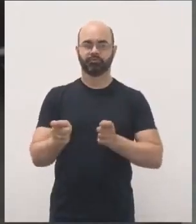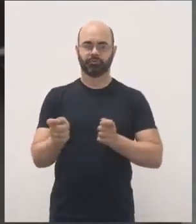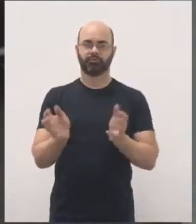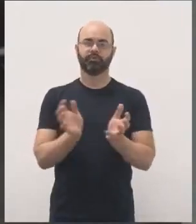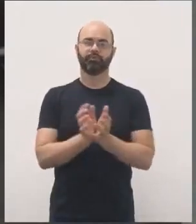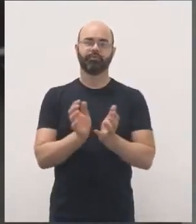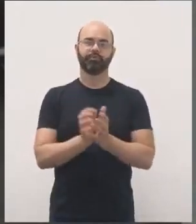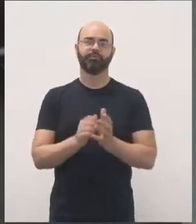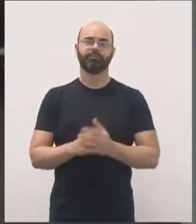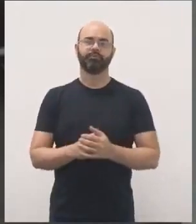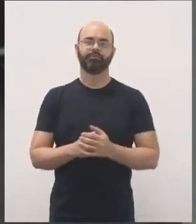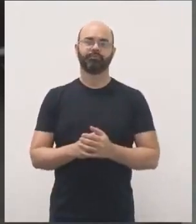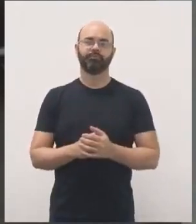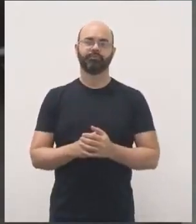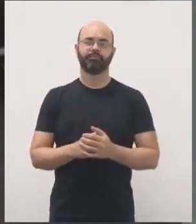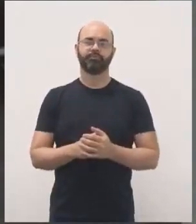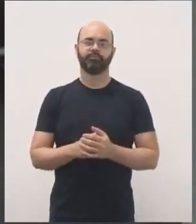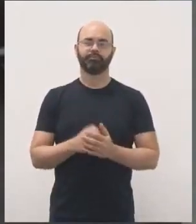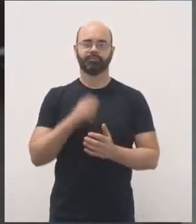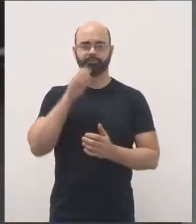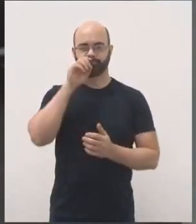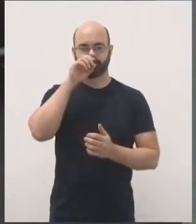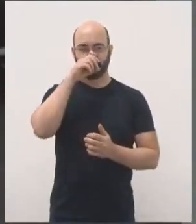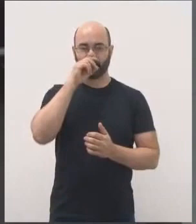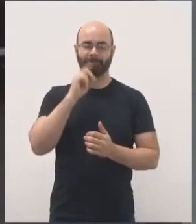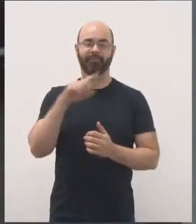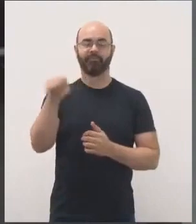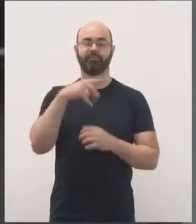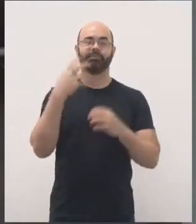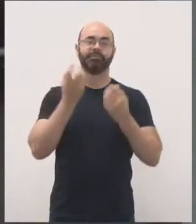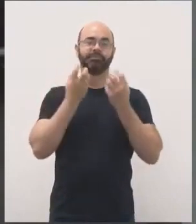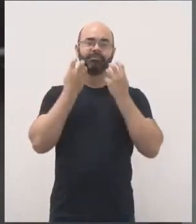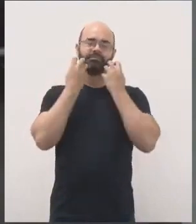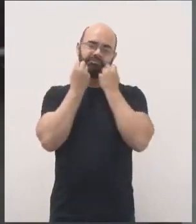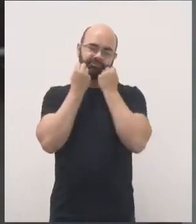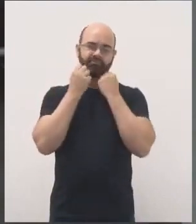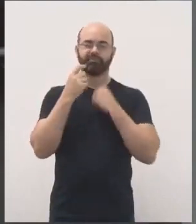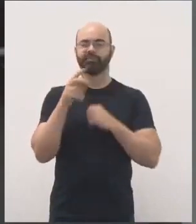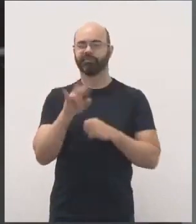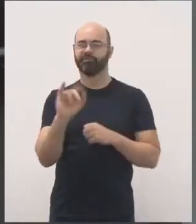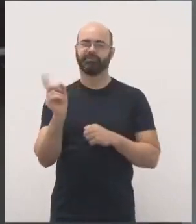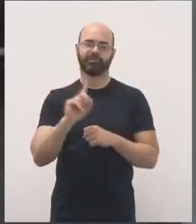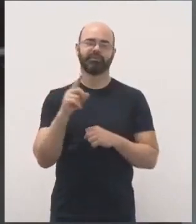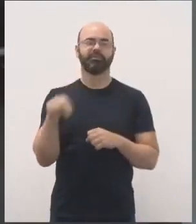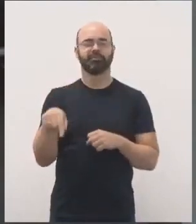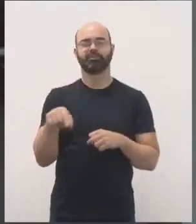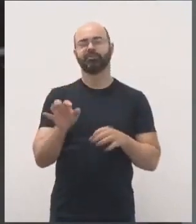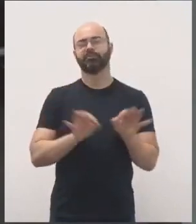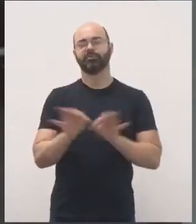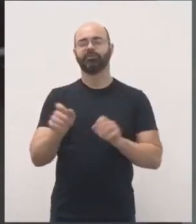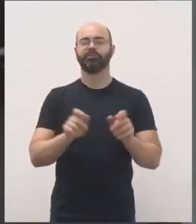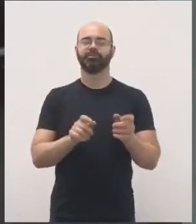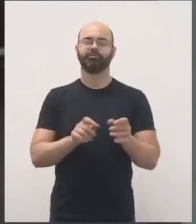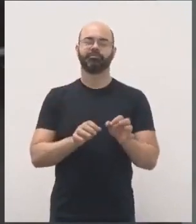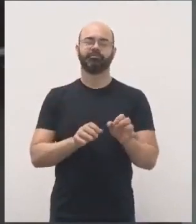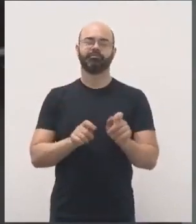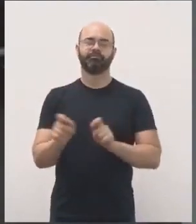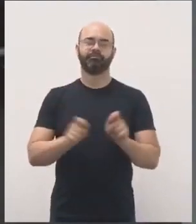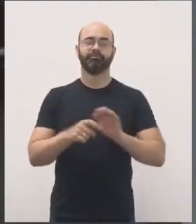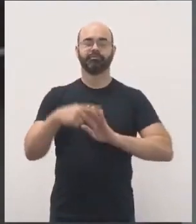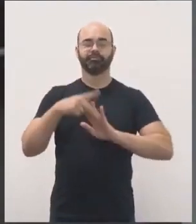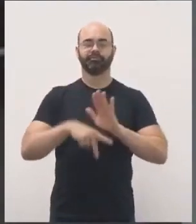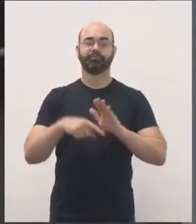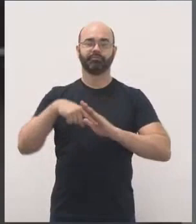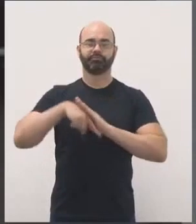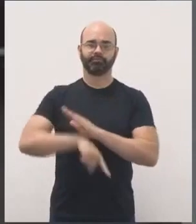não criem, a gente não vai frustrar a expectativa, né, de, enquanto coordenadores desse projeto, de aprofundar e de fazer